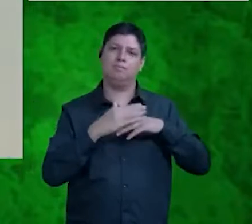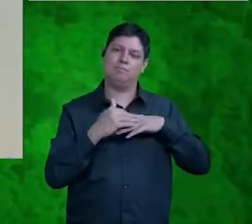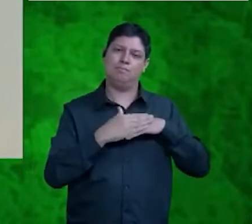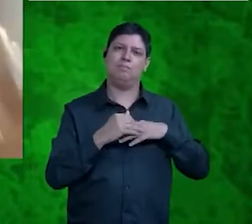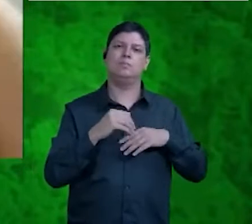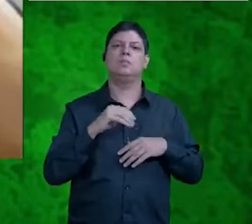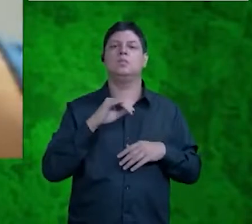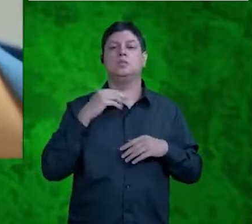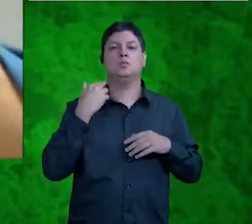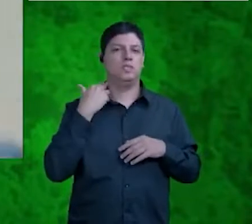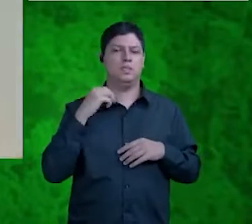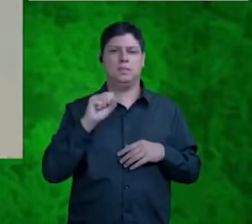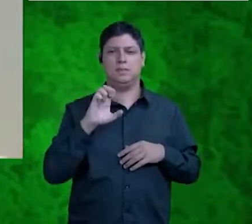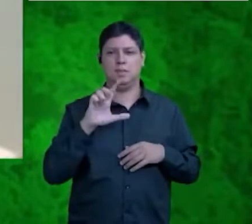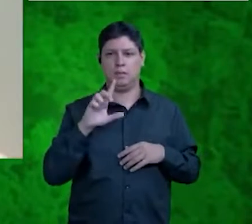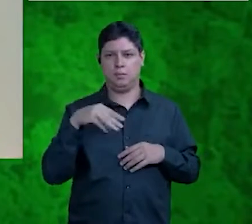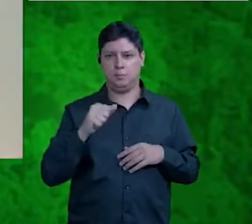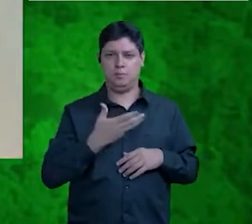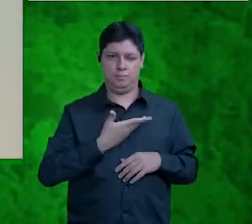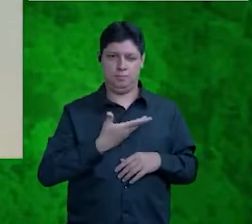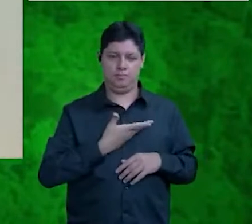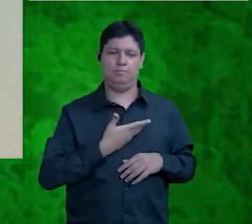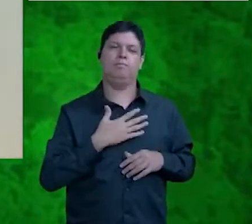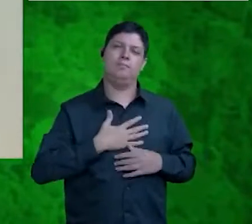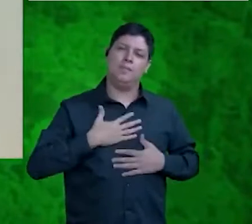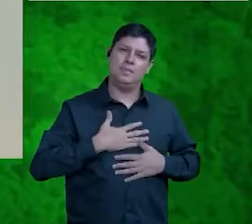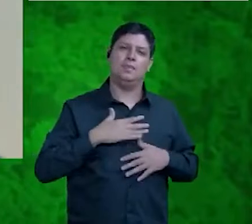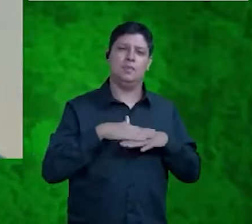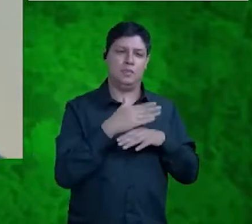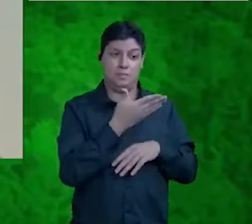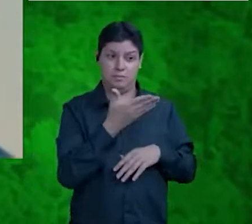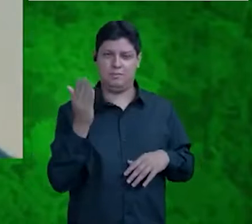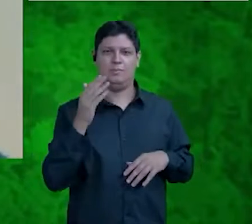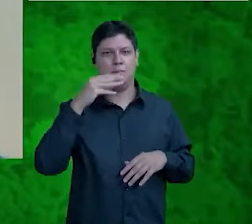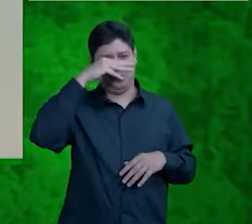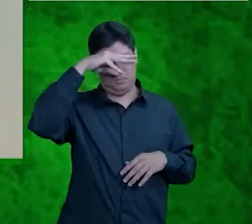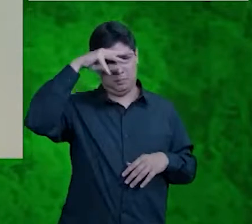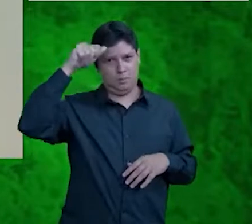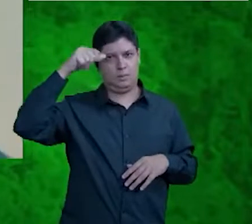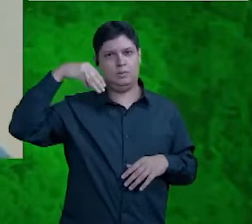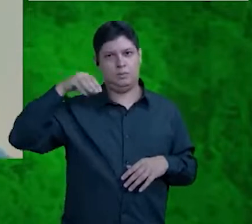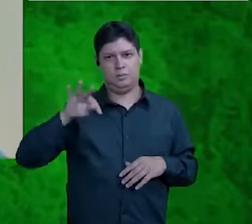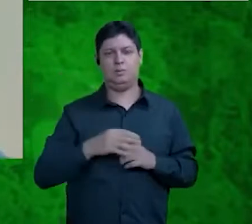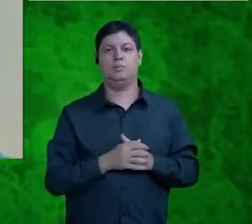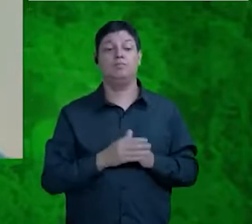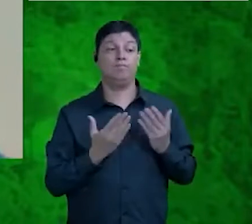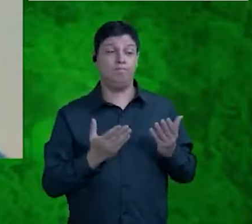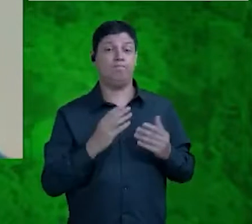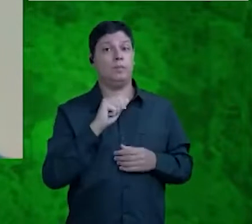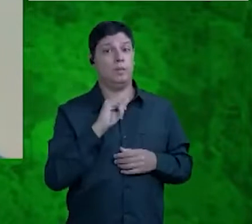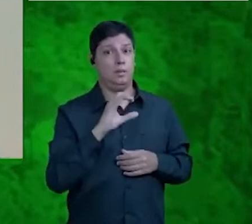Selma. É um prazer falar com vocês aí do Mato Grosso. Caio, a pandemia foi uma